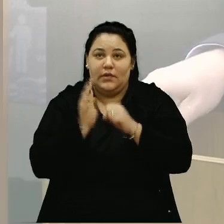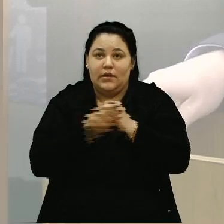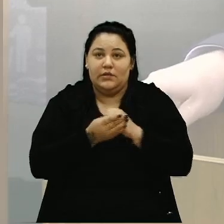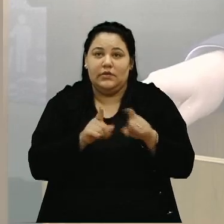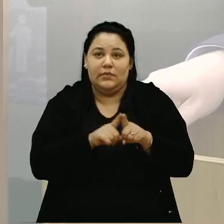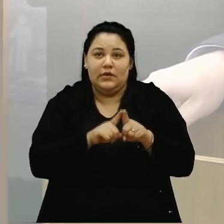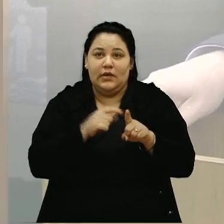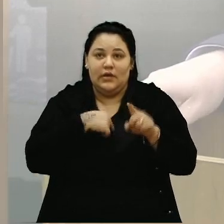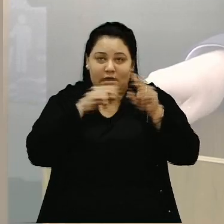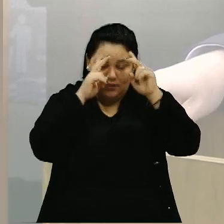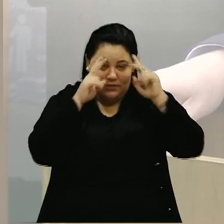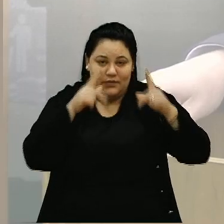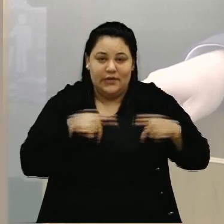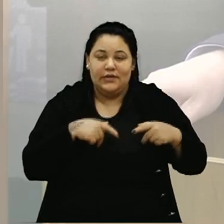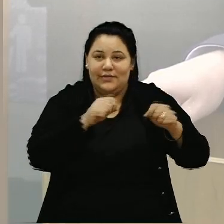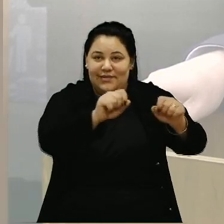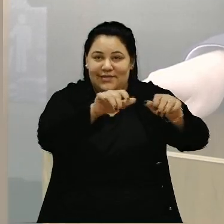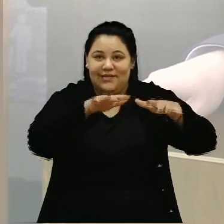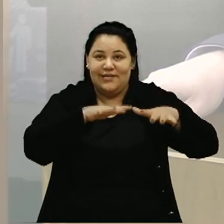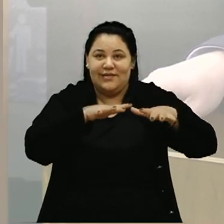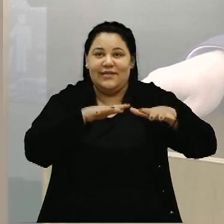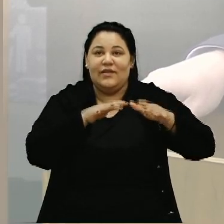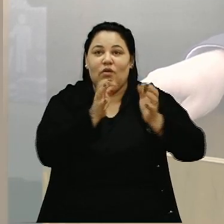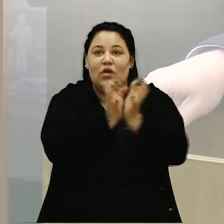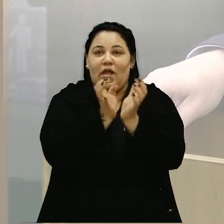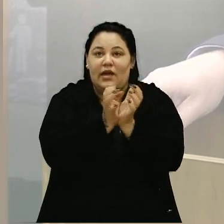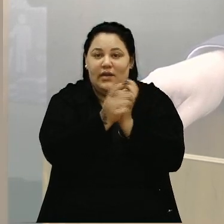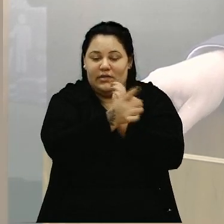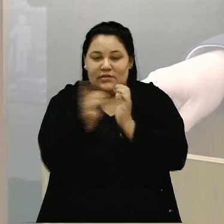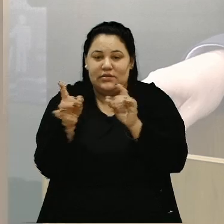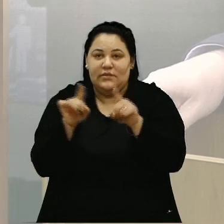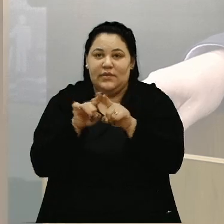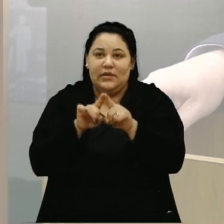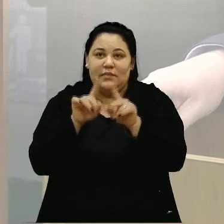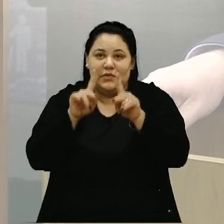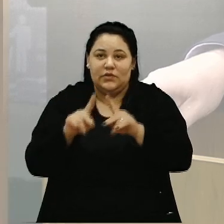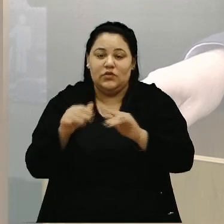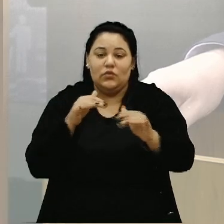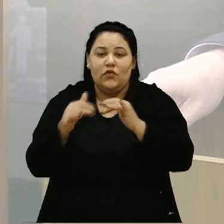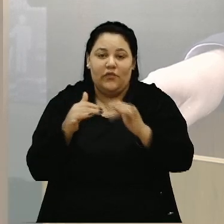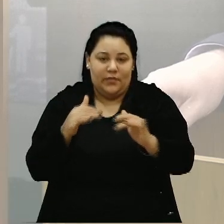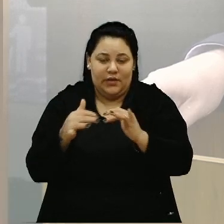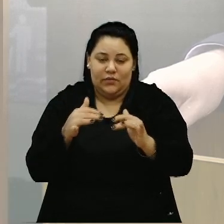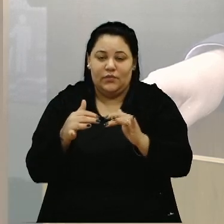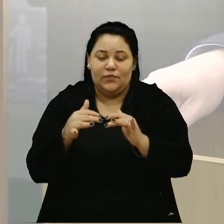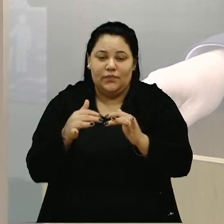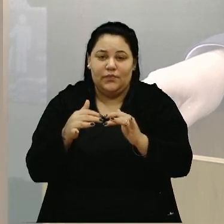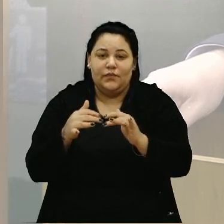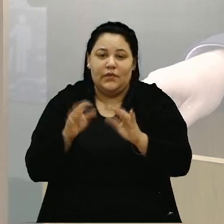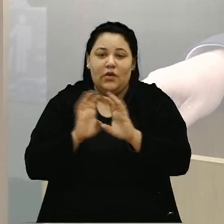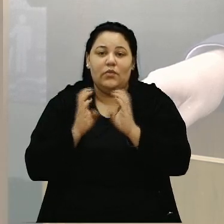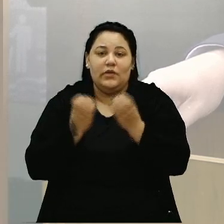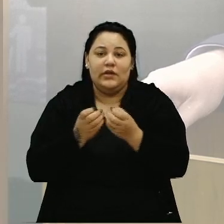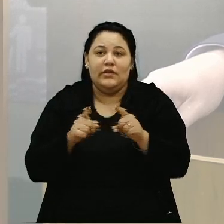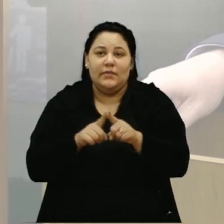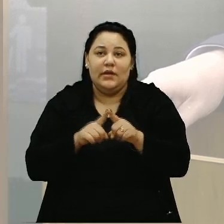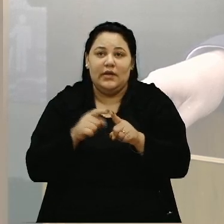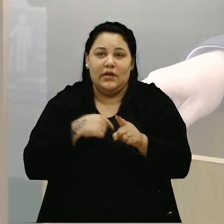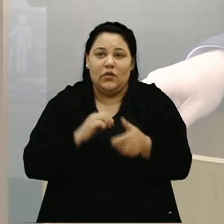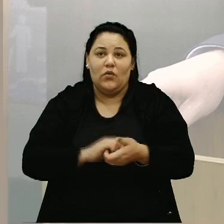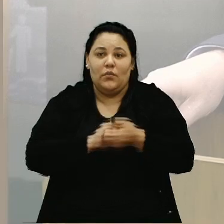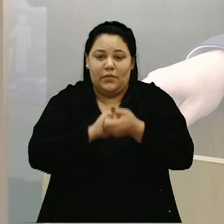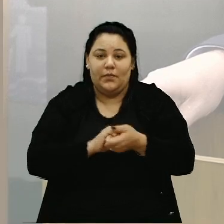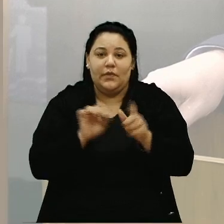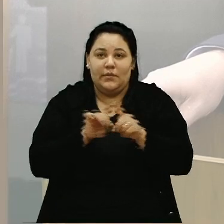reconheço na plateia colegas também ali, militantes do movimento comunitário, os quais o saúdo com